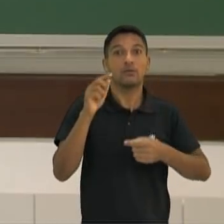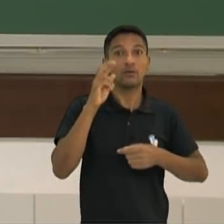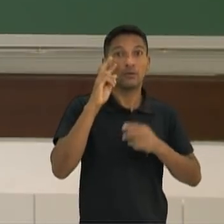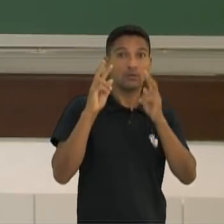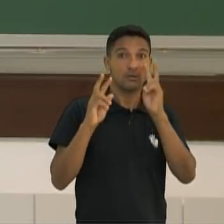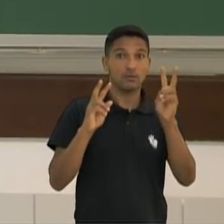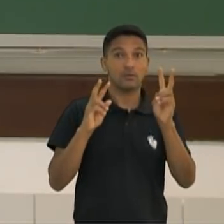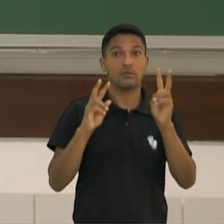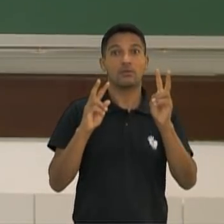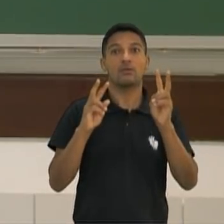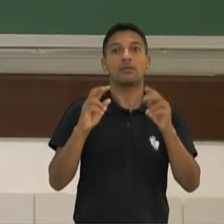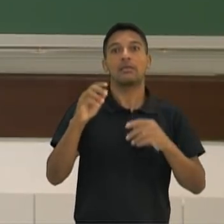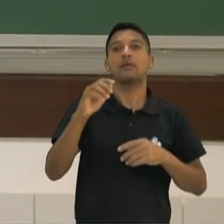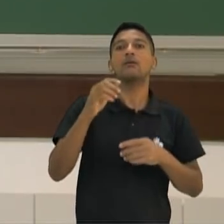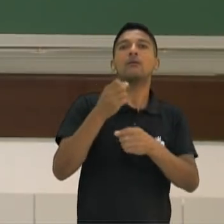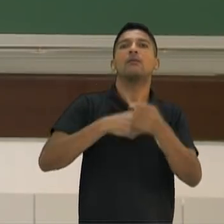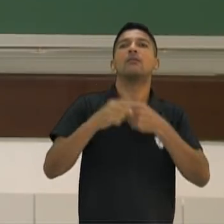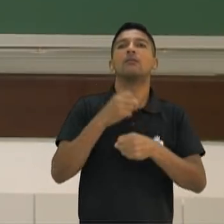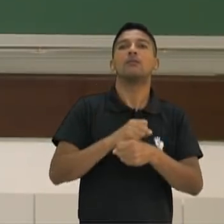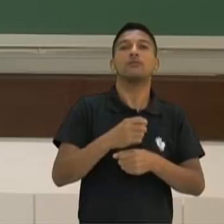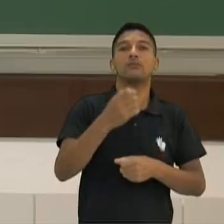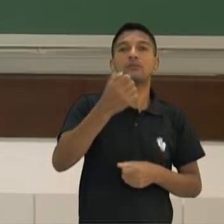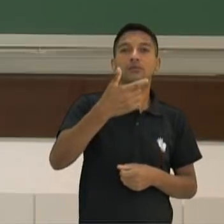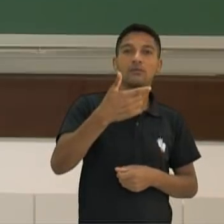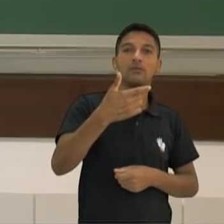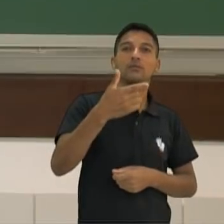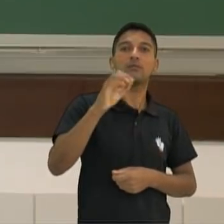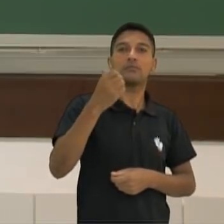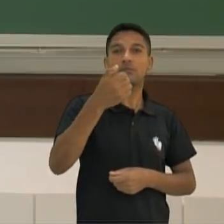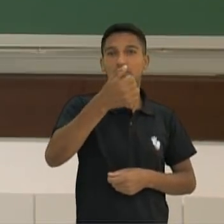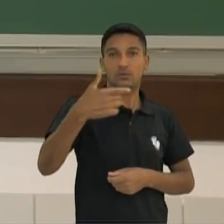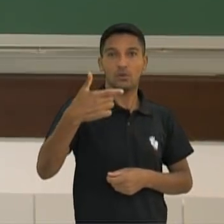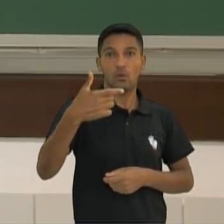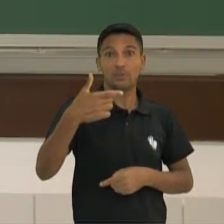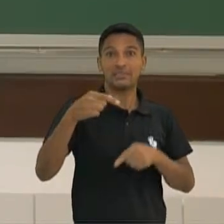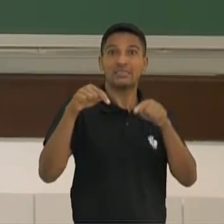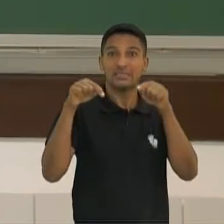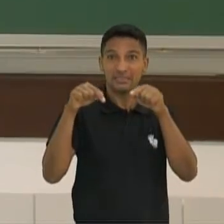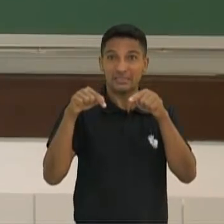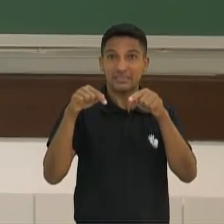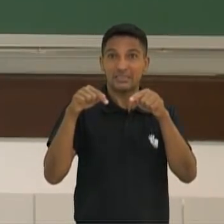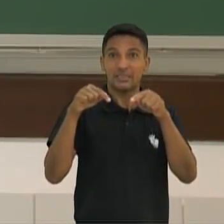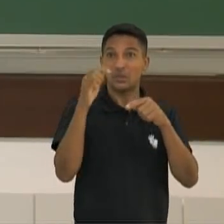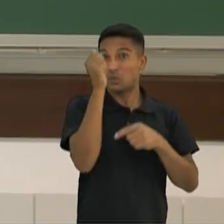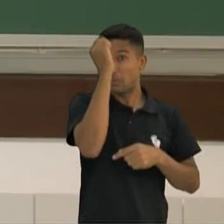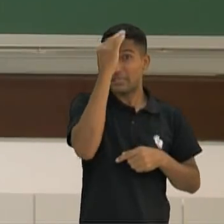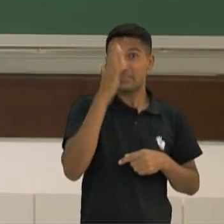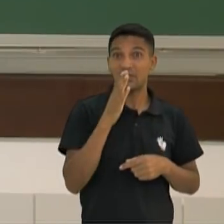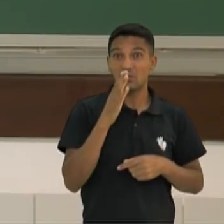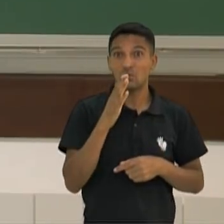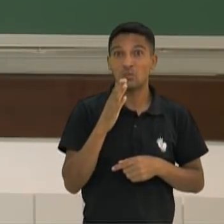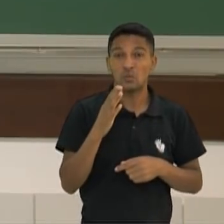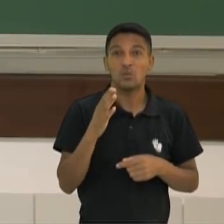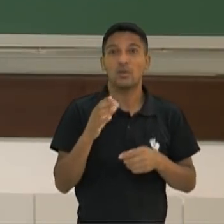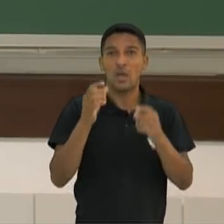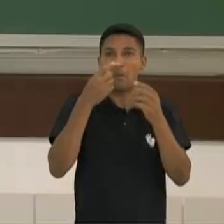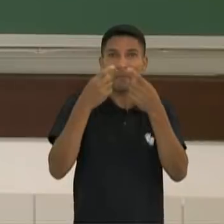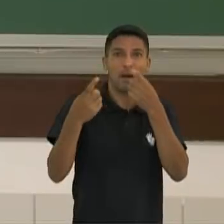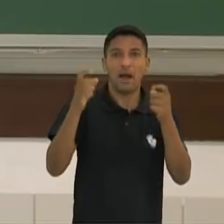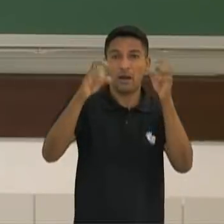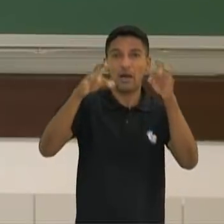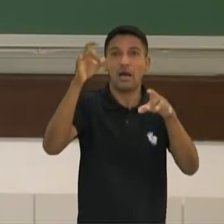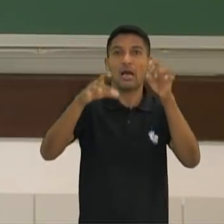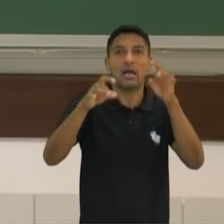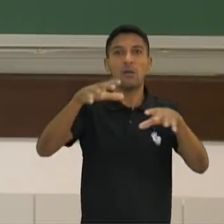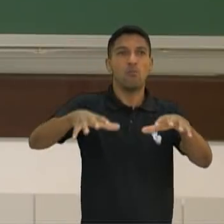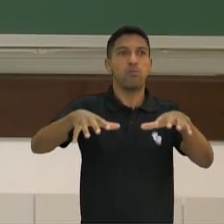delicada, onde em 2012 foram produzidos 64 milhões de toneladas de resíduo no Brasil. Essa quantidade é suficiente para